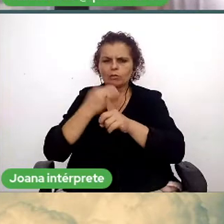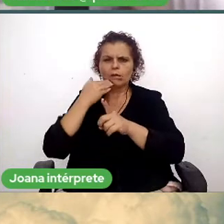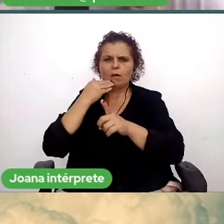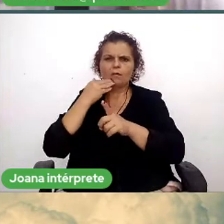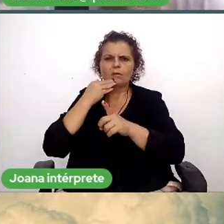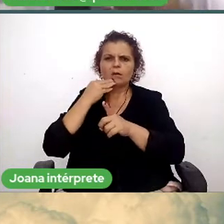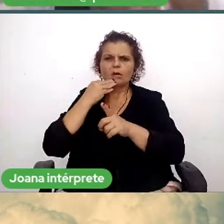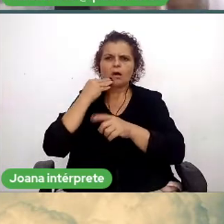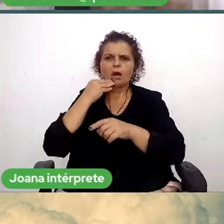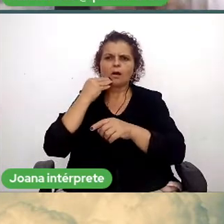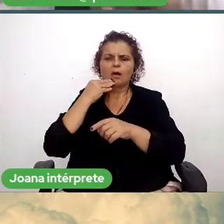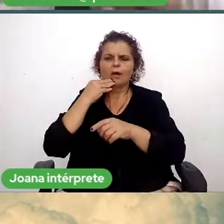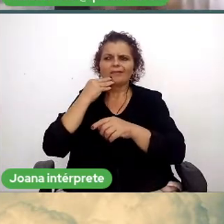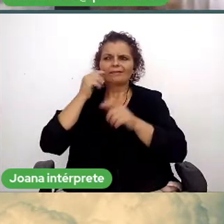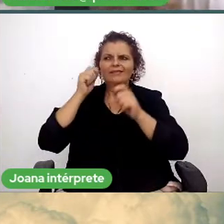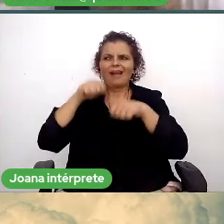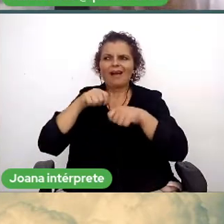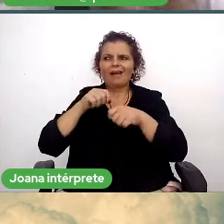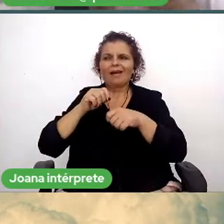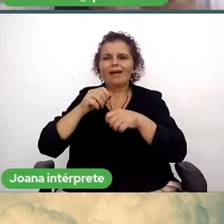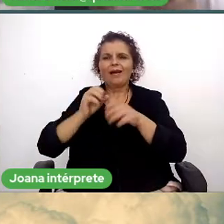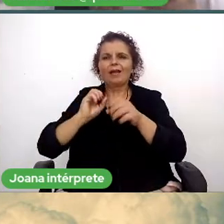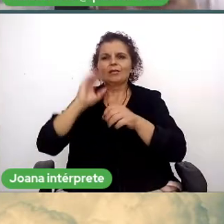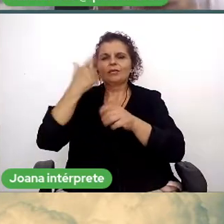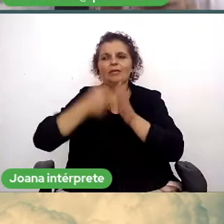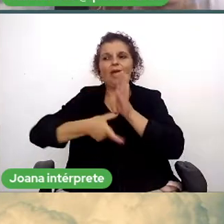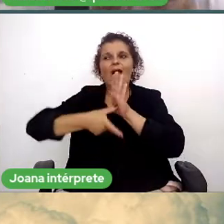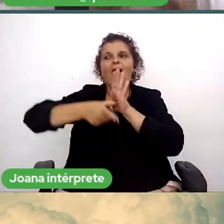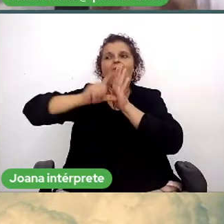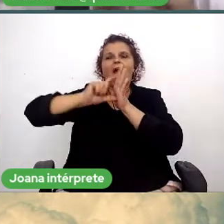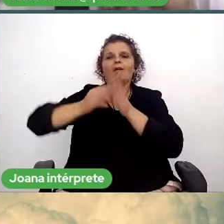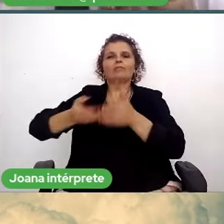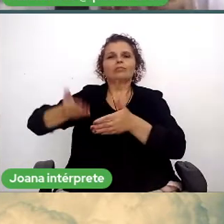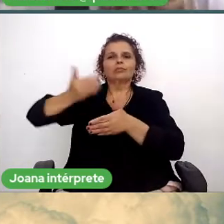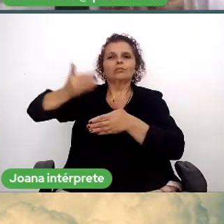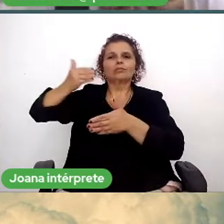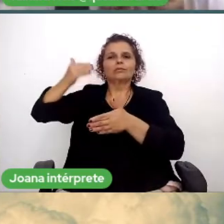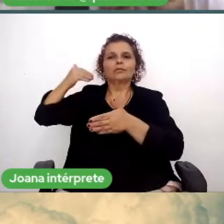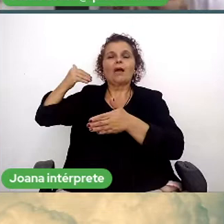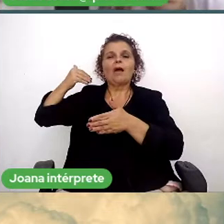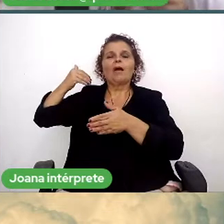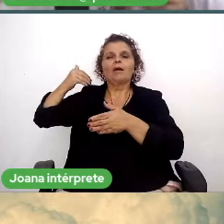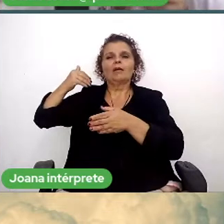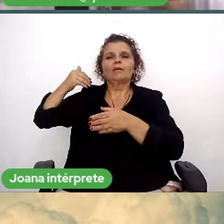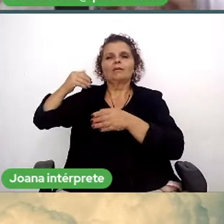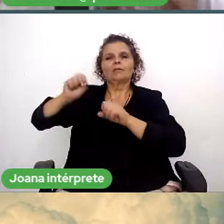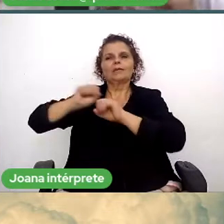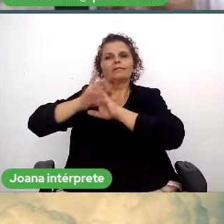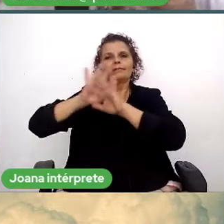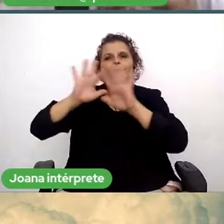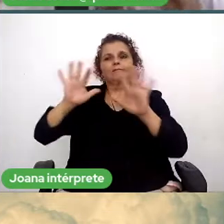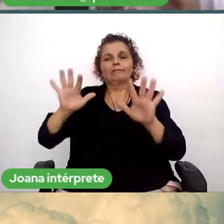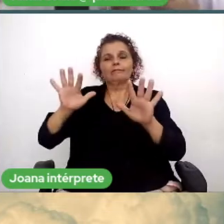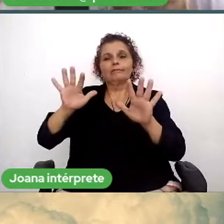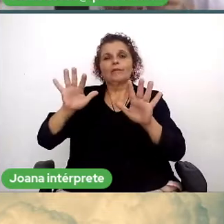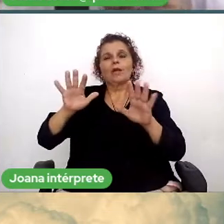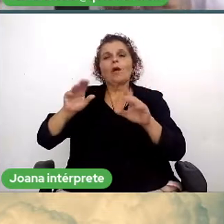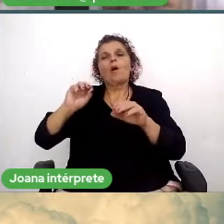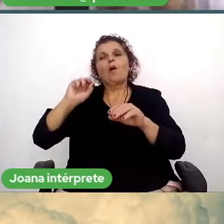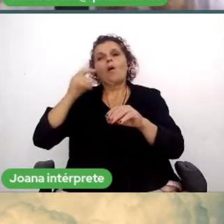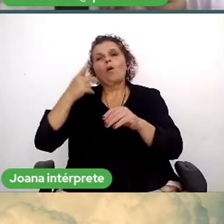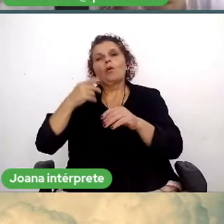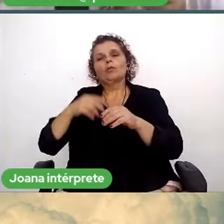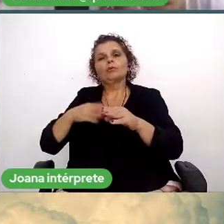que poderia ter sido evitado se a descrição de uma funcionalidade estivesse mais clara ou se os critérios de